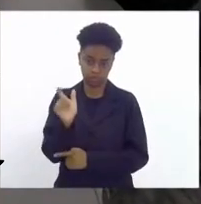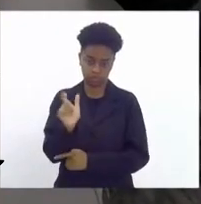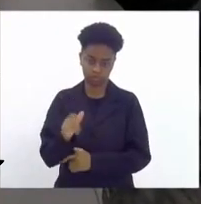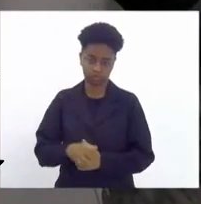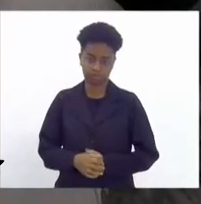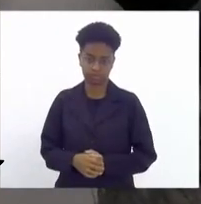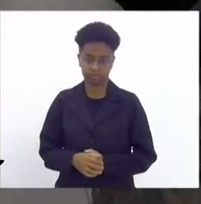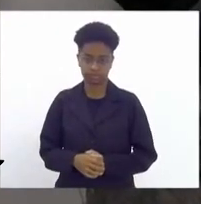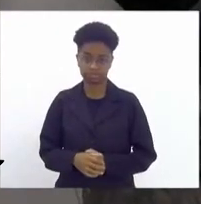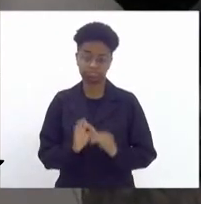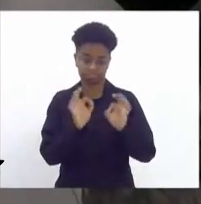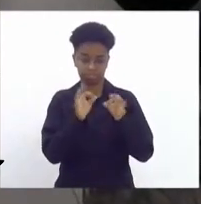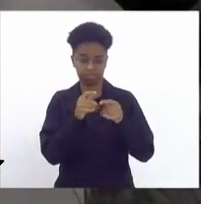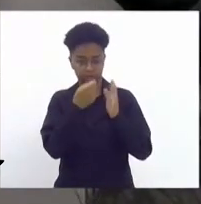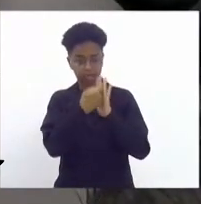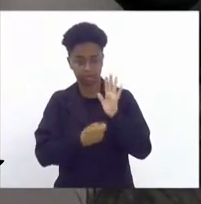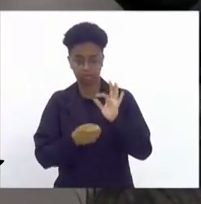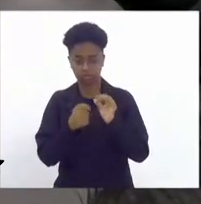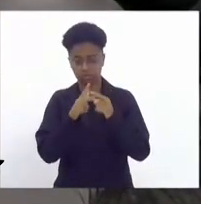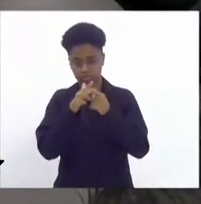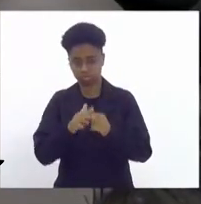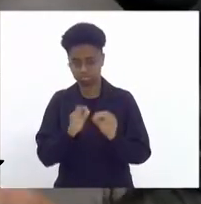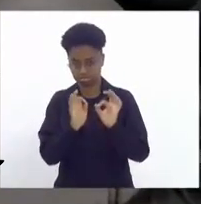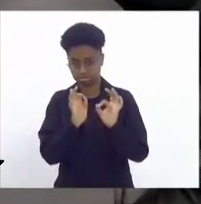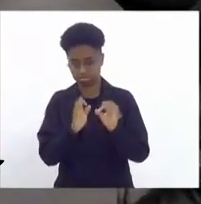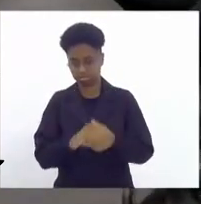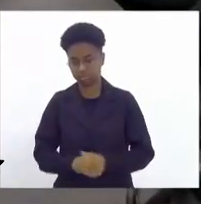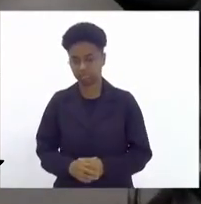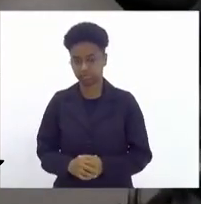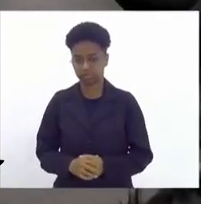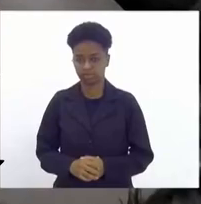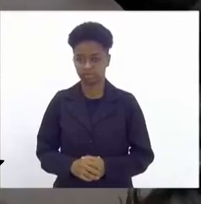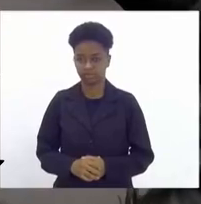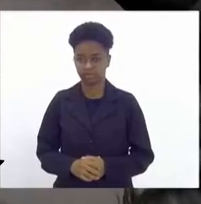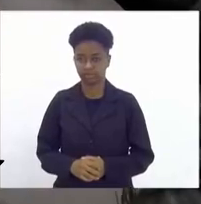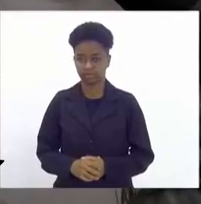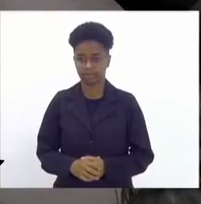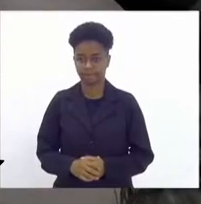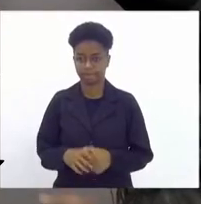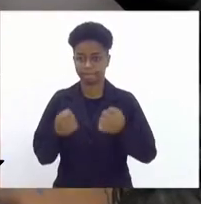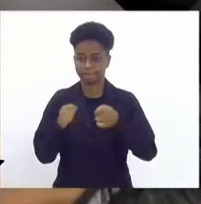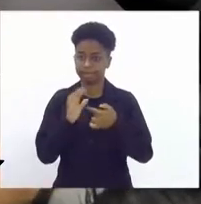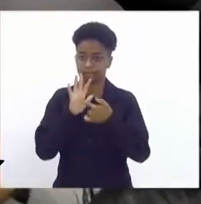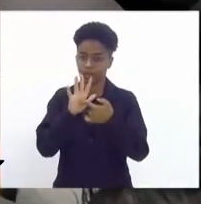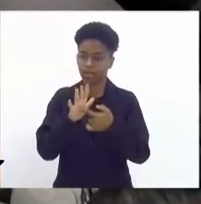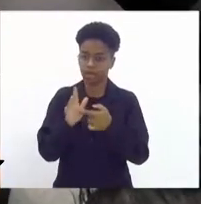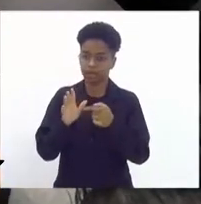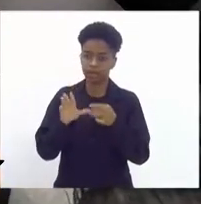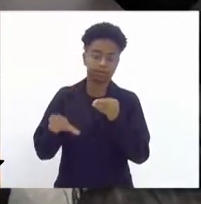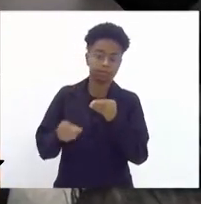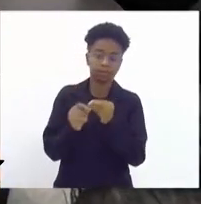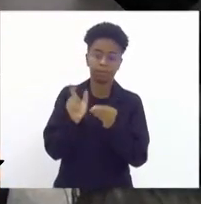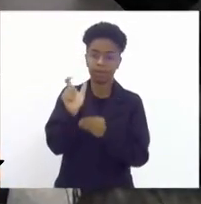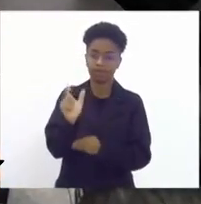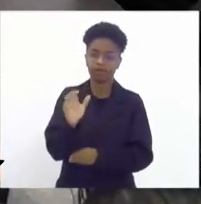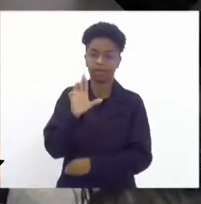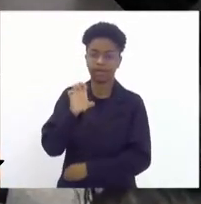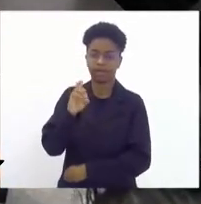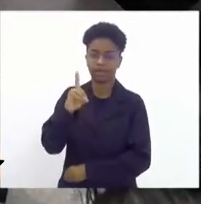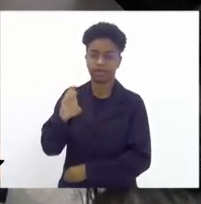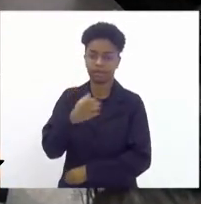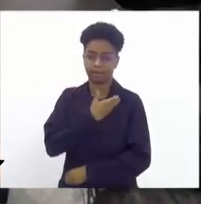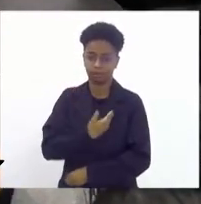Depois acerta no texto. É. Tá bom? Subemenda para ficar... acertar no texto, só acrescentar a palavra rede pública. É o